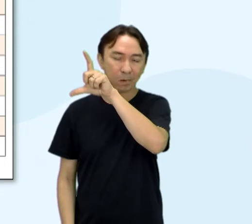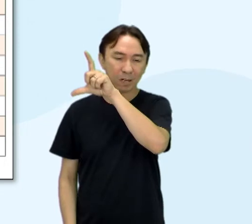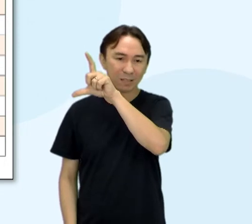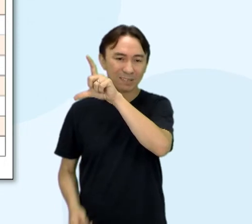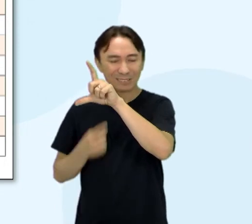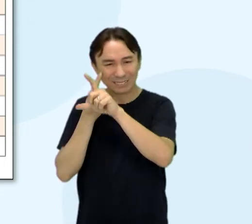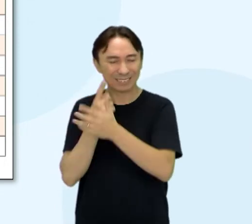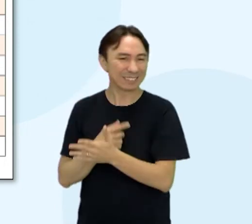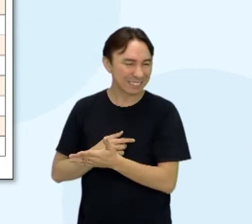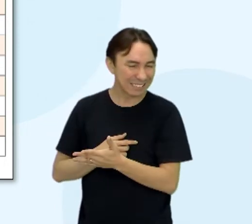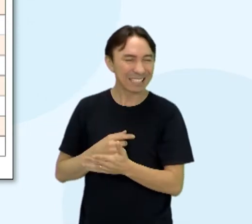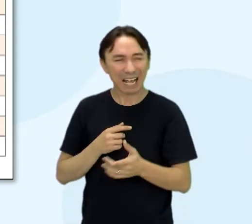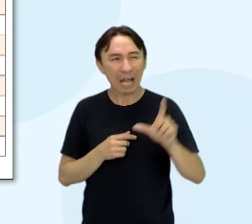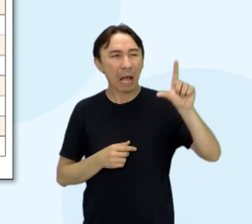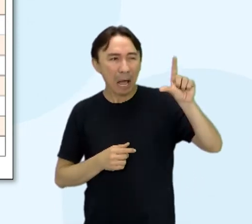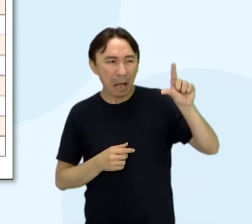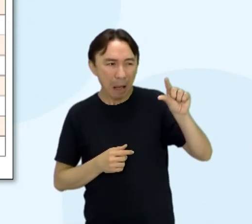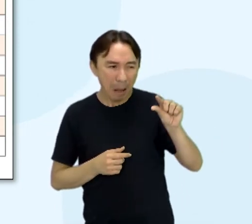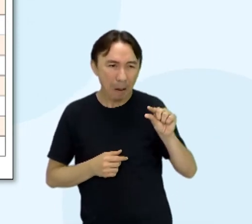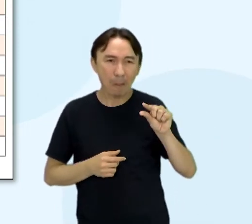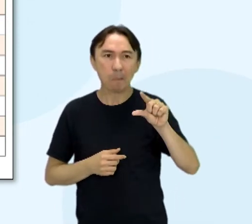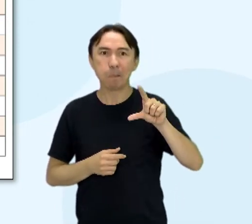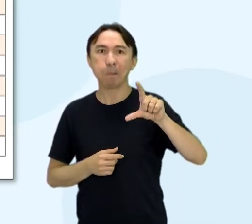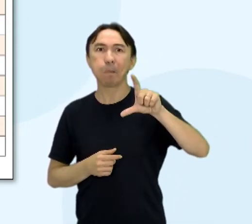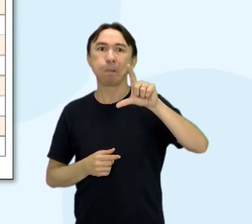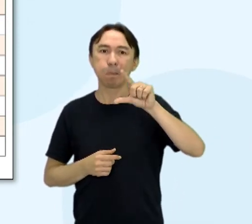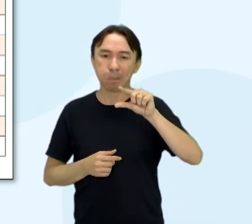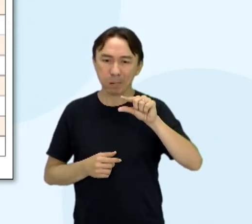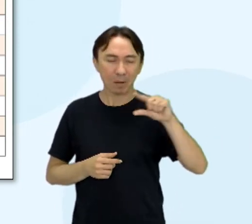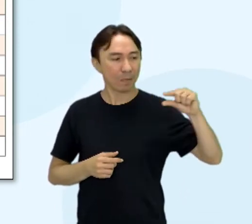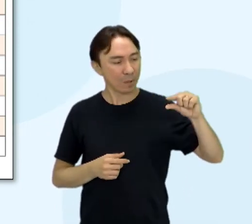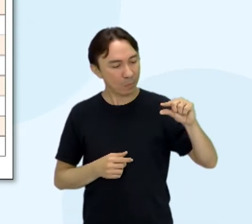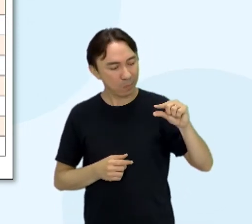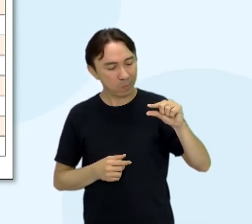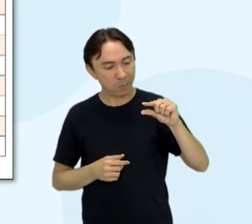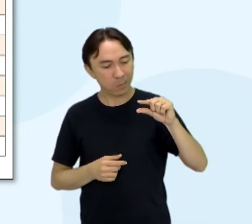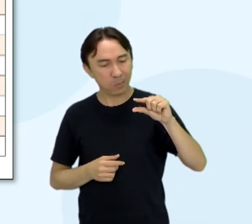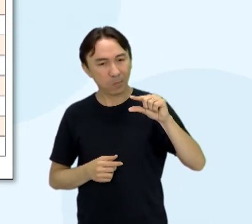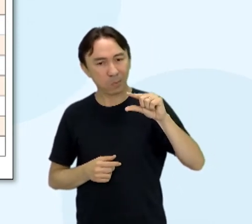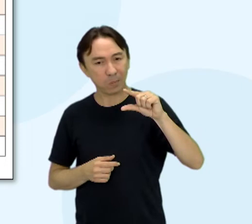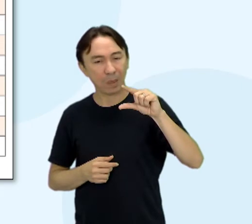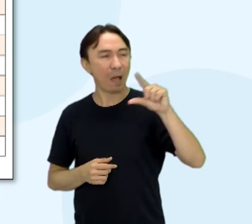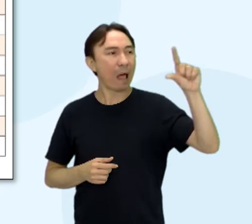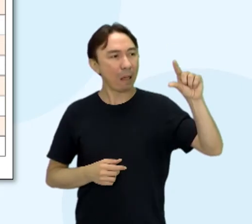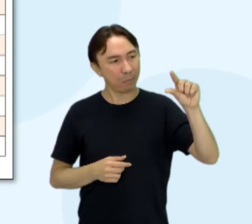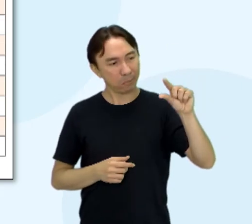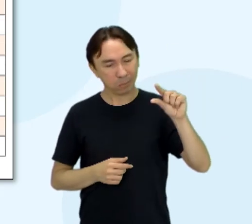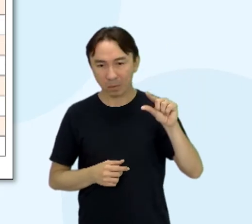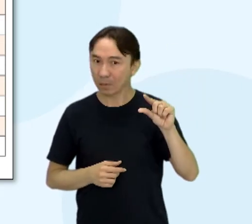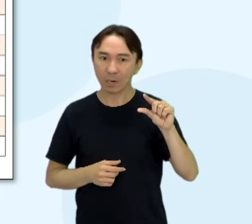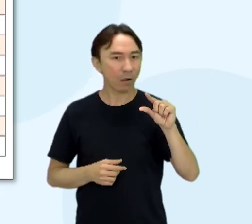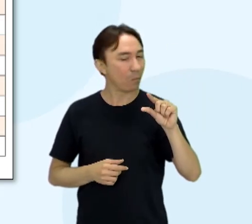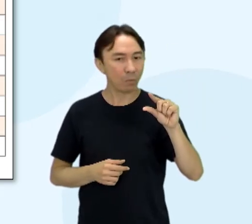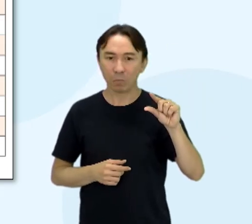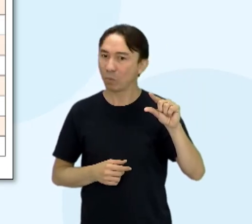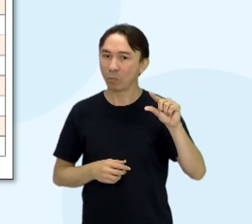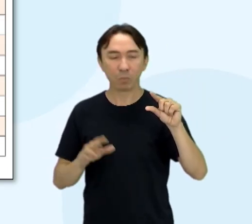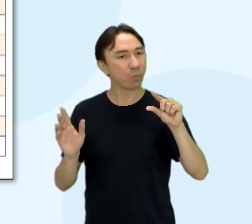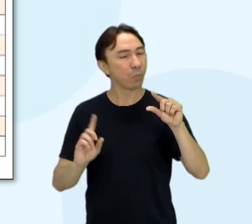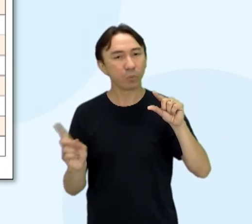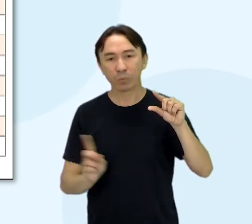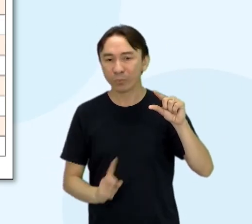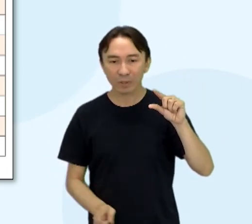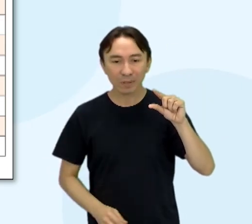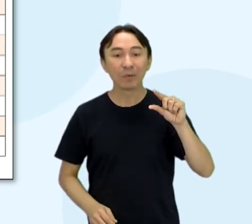constante, aumentou constante, aumentou linearmente. Não, diminuiu também. Não, não é assim.